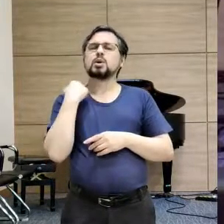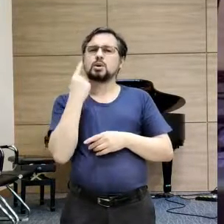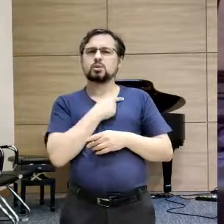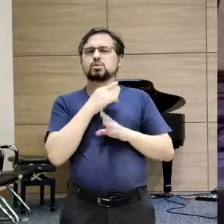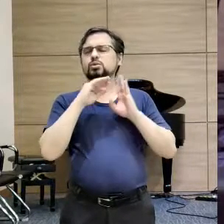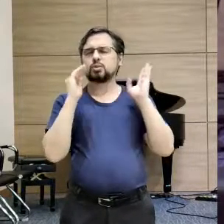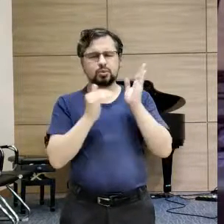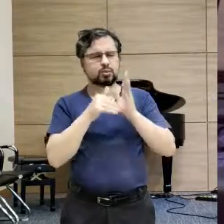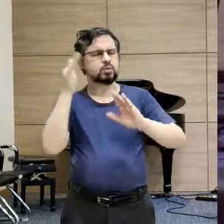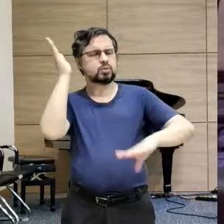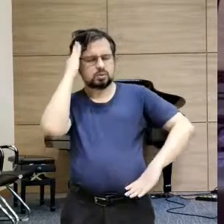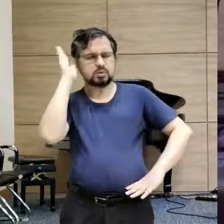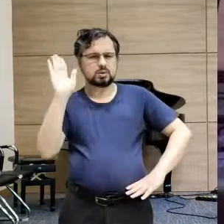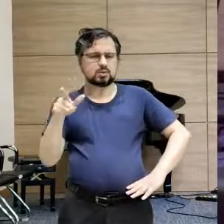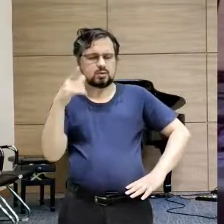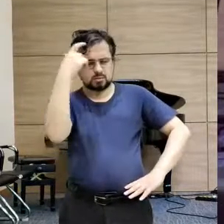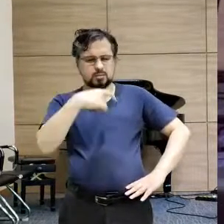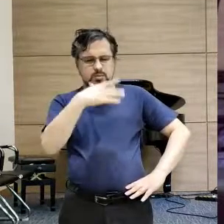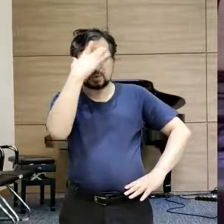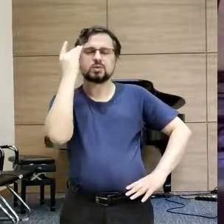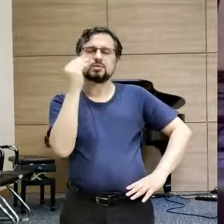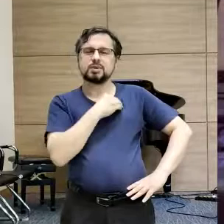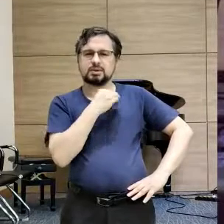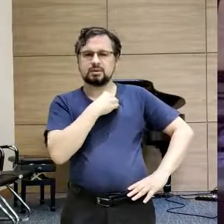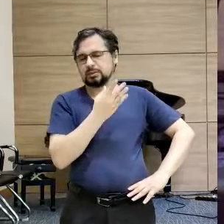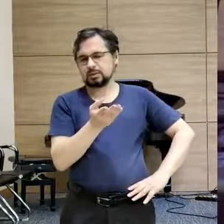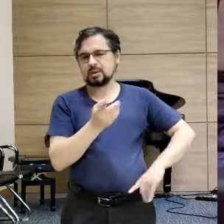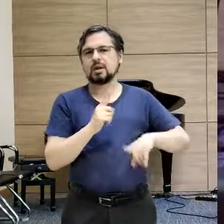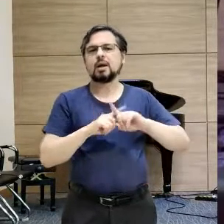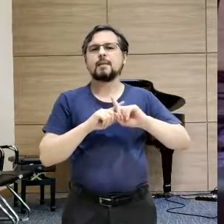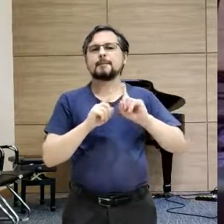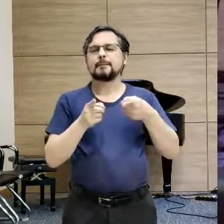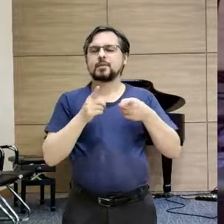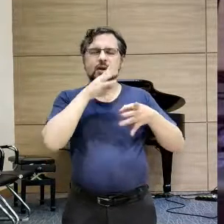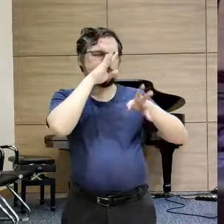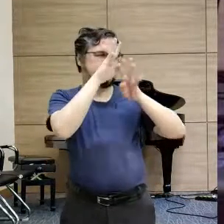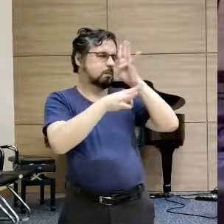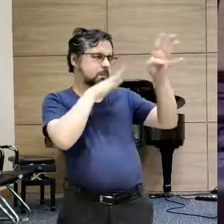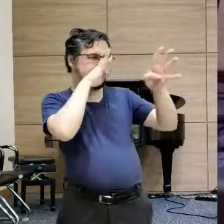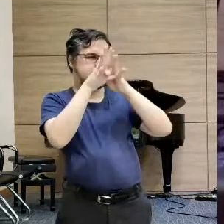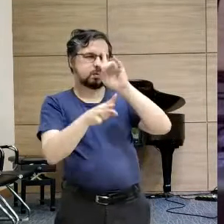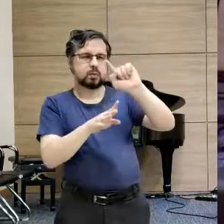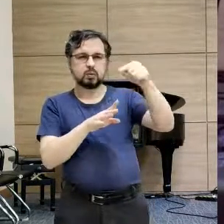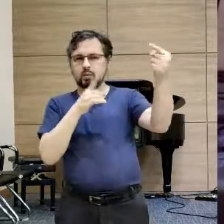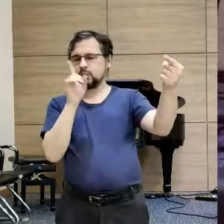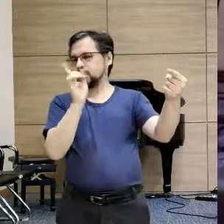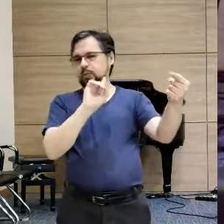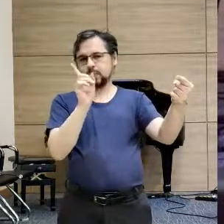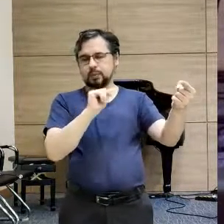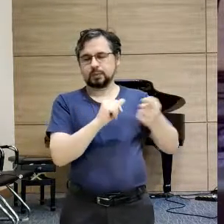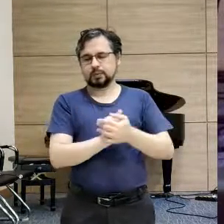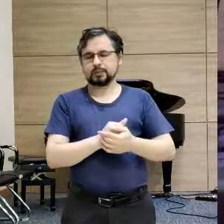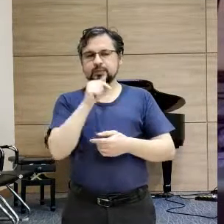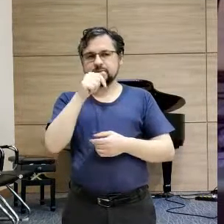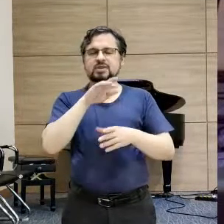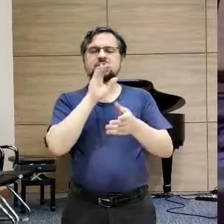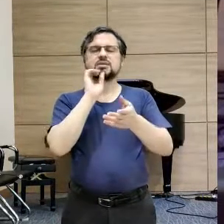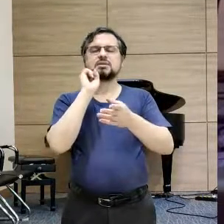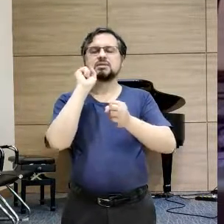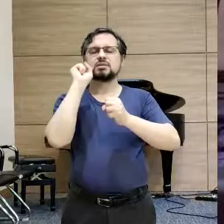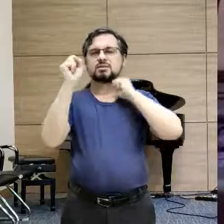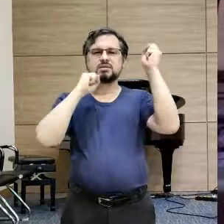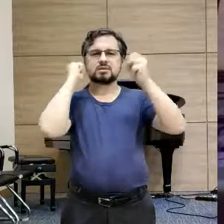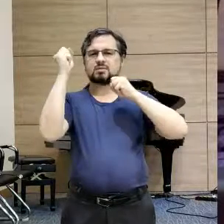que somos pecadores, mas não estamos desferindo nenhum tipo de acusação. O que temos nesse Salmo é a confissão